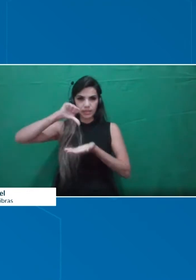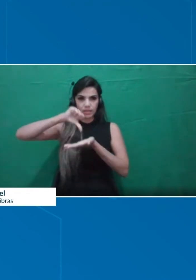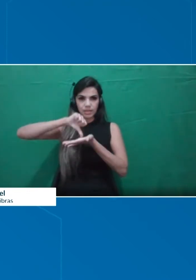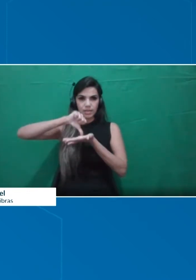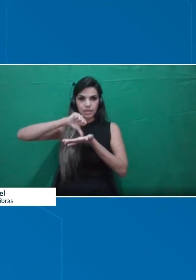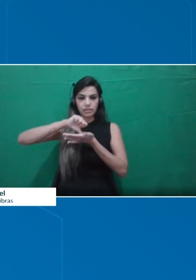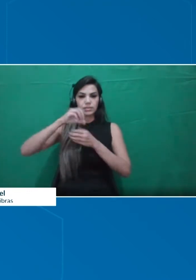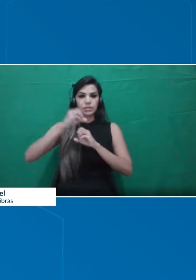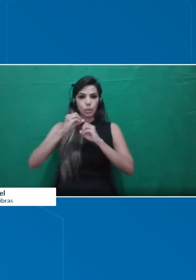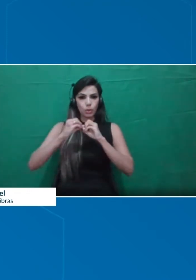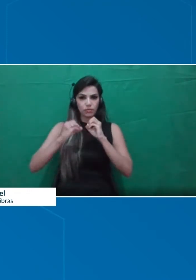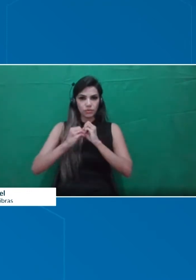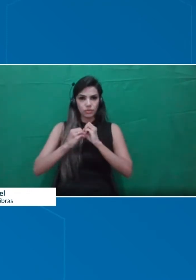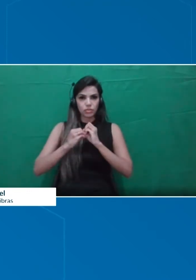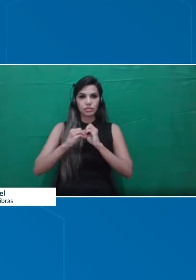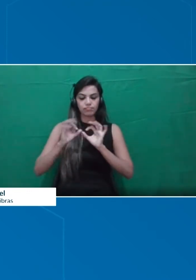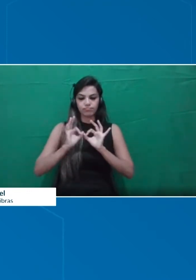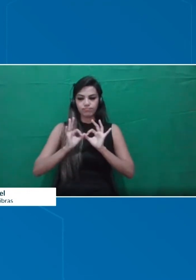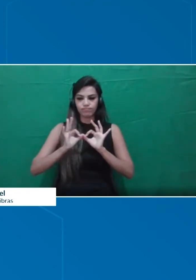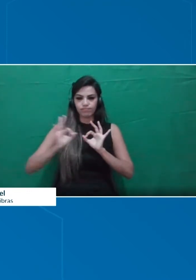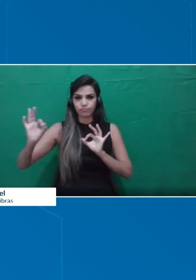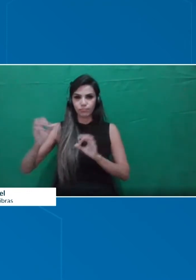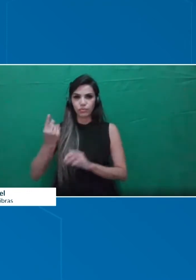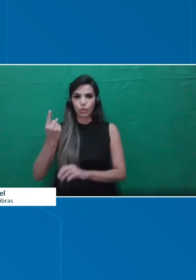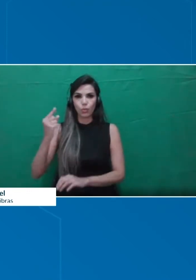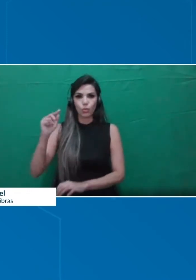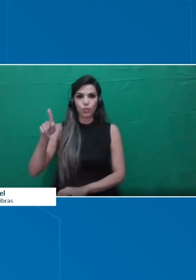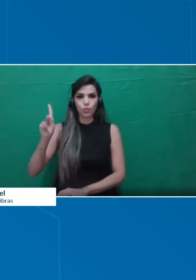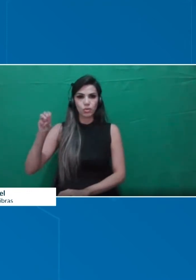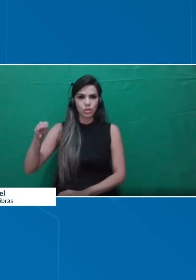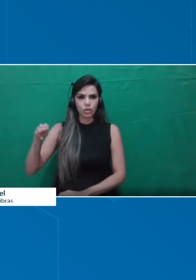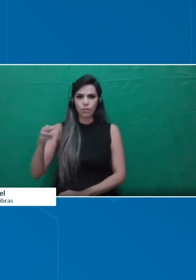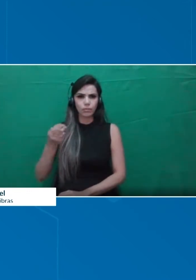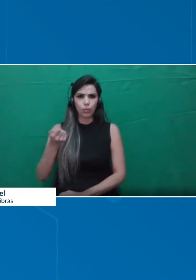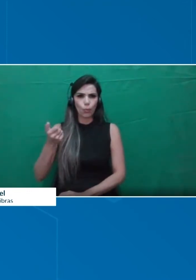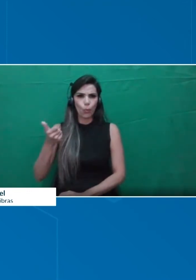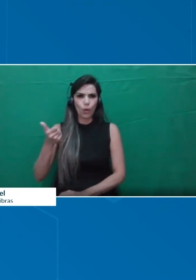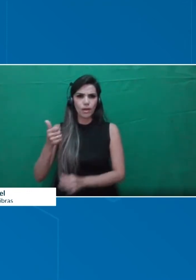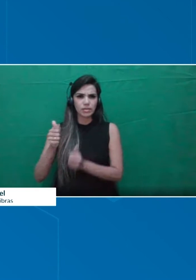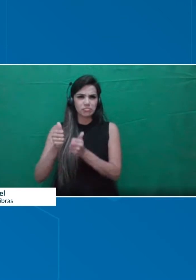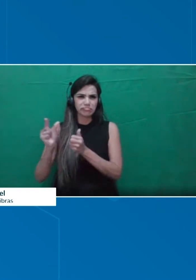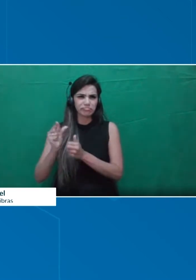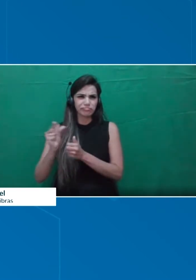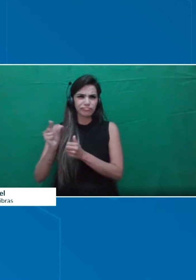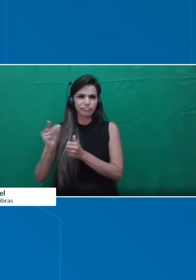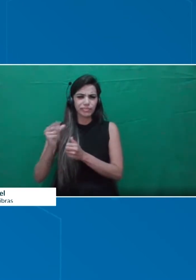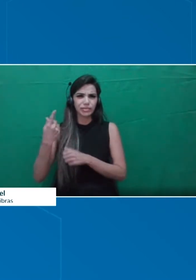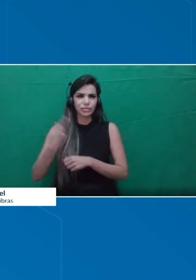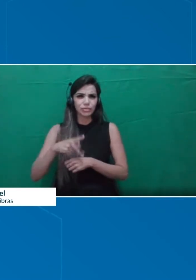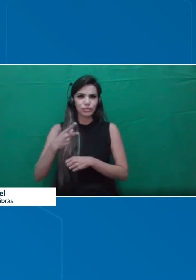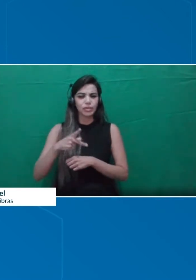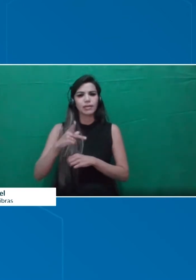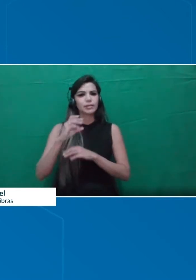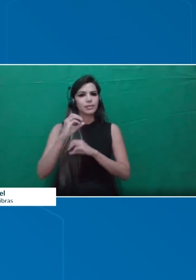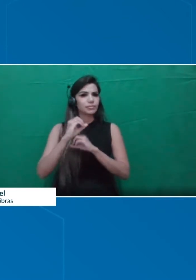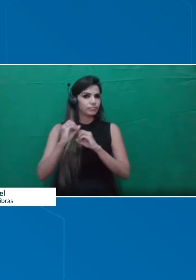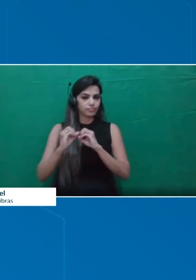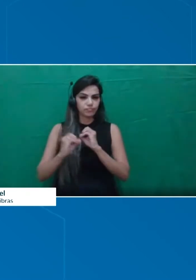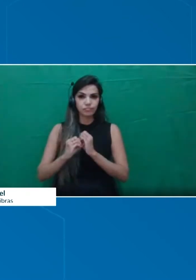UFG, né? Pessoas que estão praticamente dentro da universidade. Eu sou capaz de